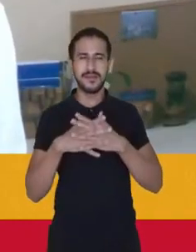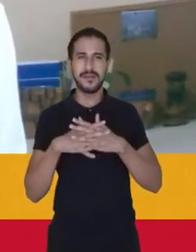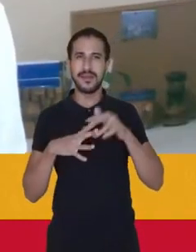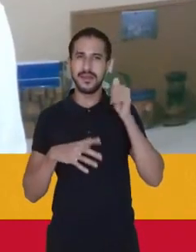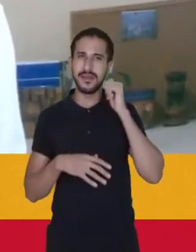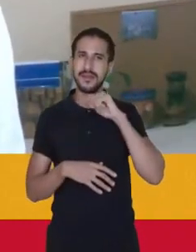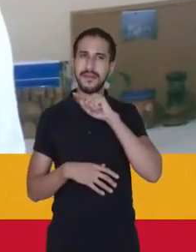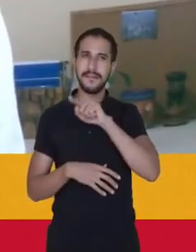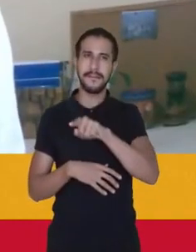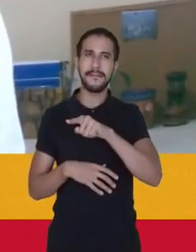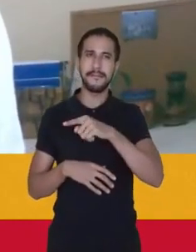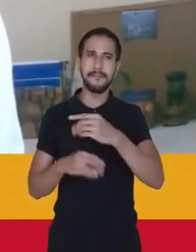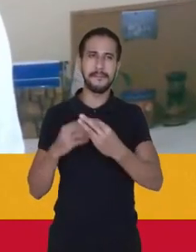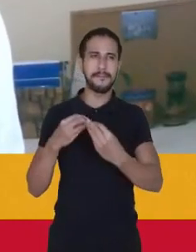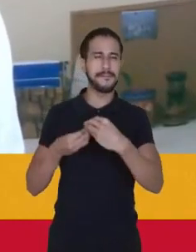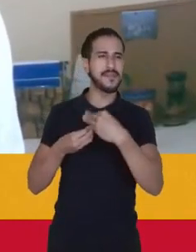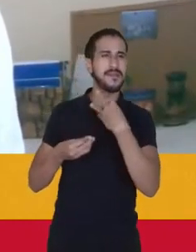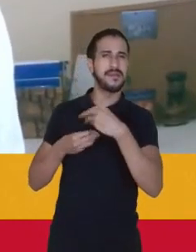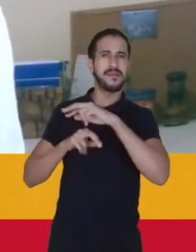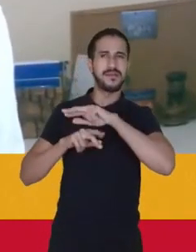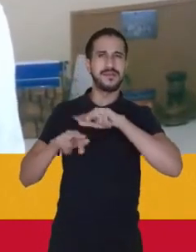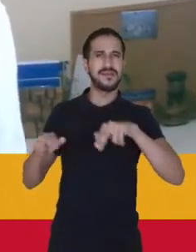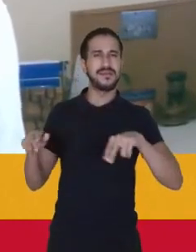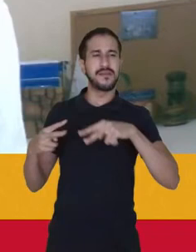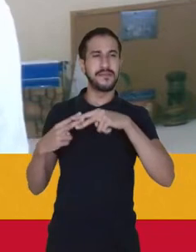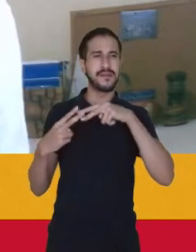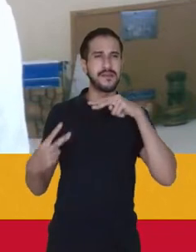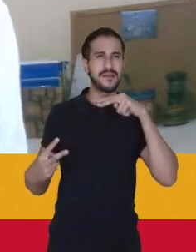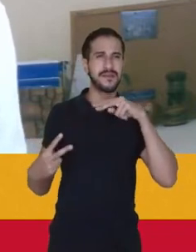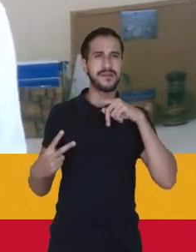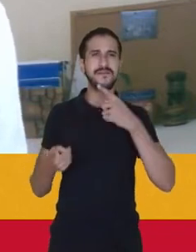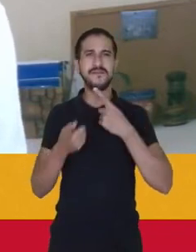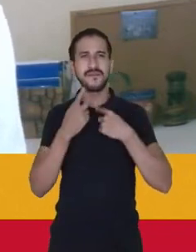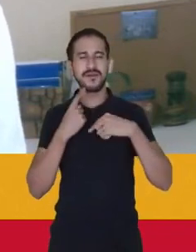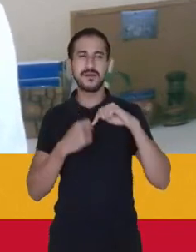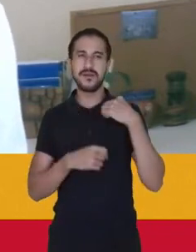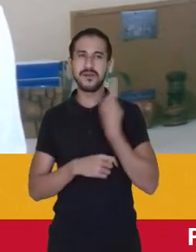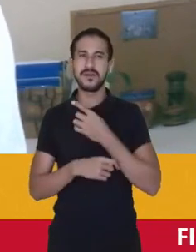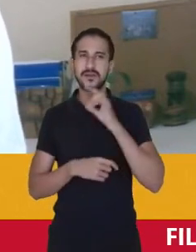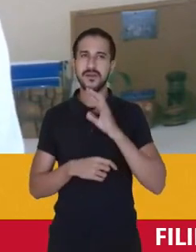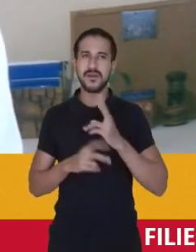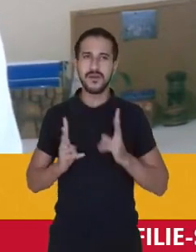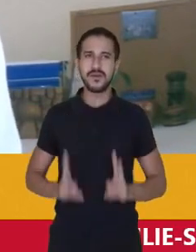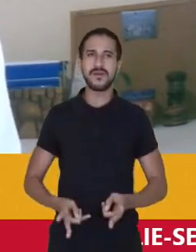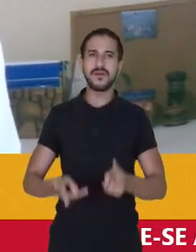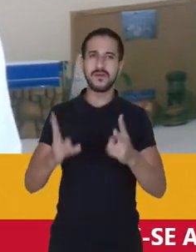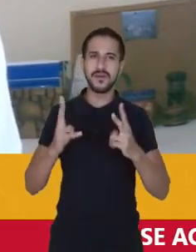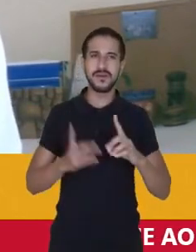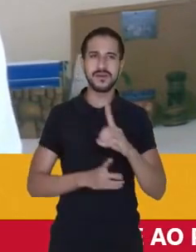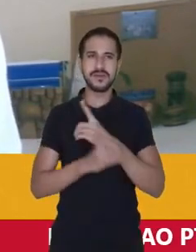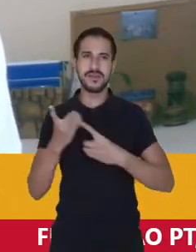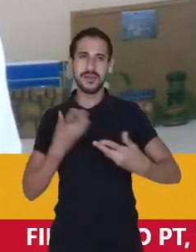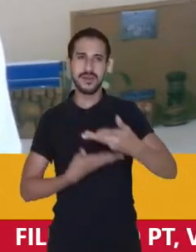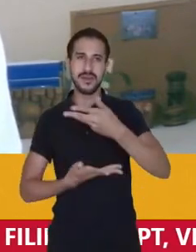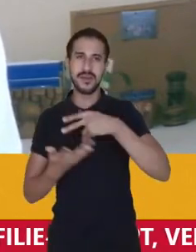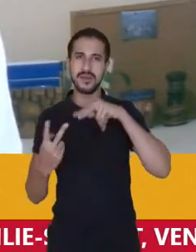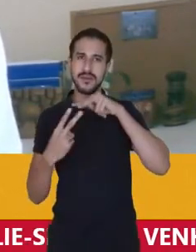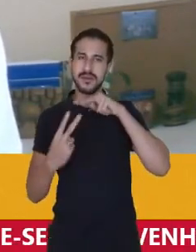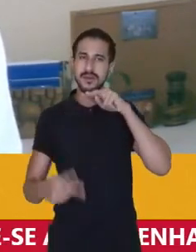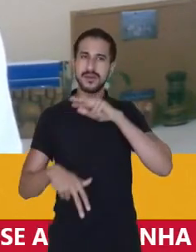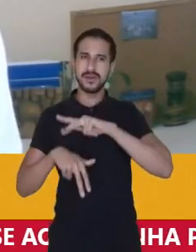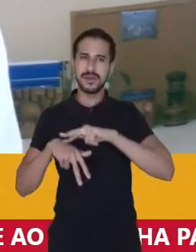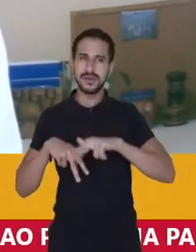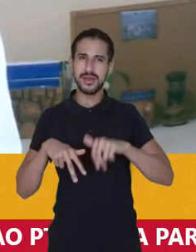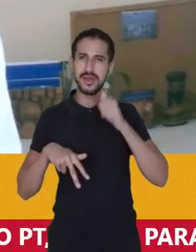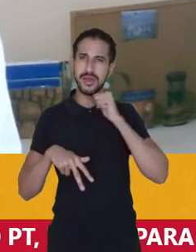traz diversas e múltiplas dimensões que dá vontade da gente continuar dialogando. Essa dimensão de gênero que ela